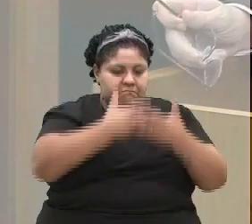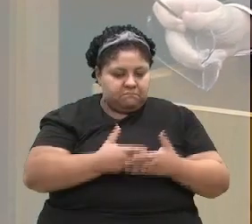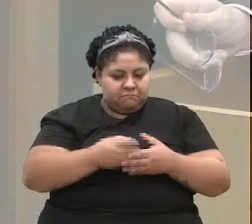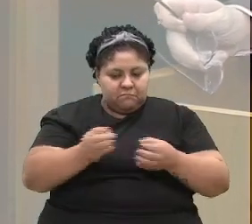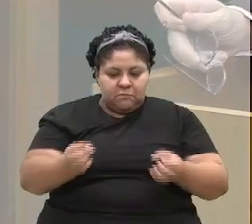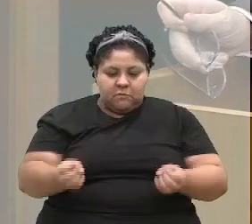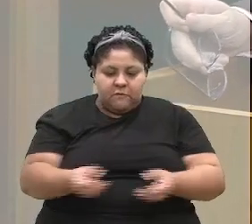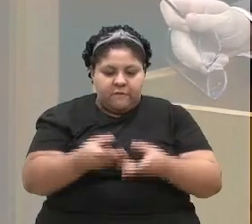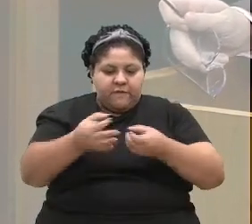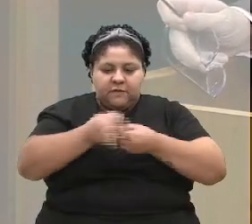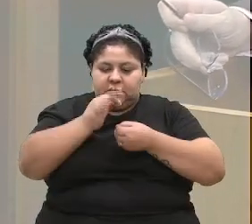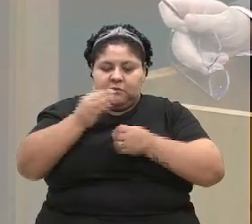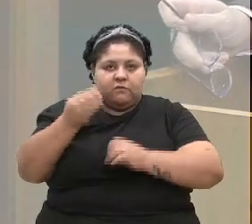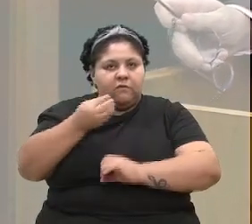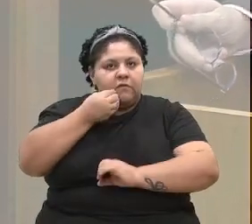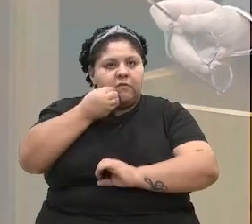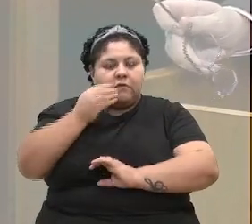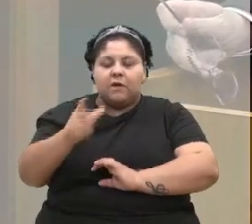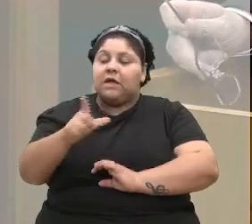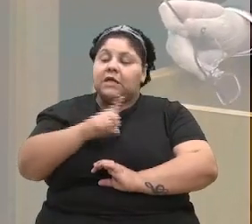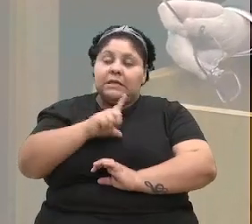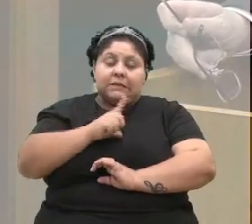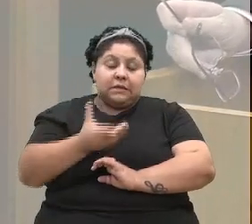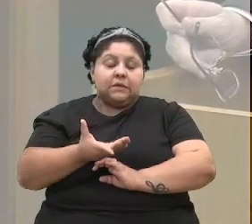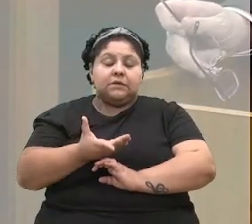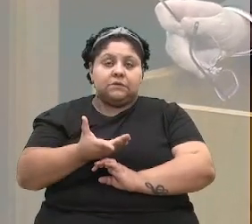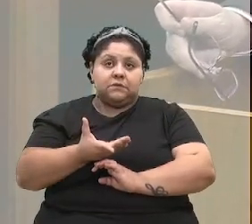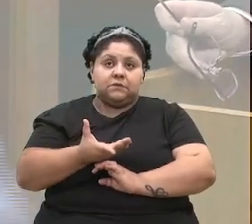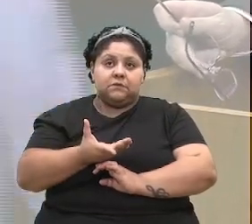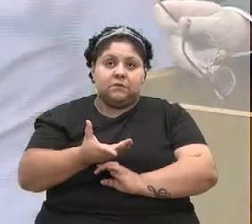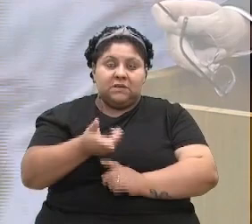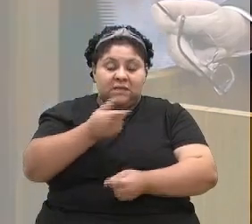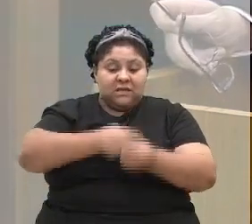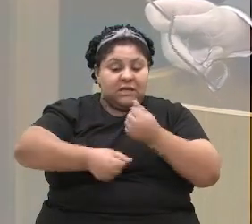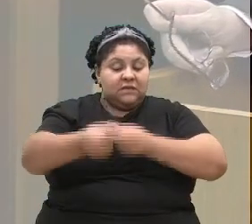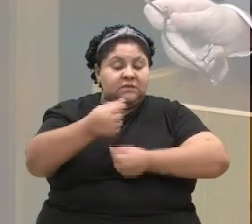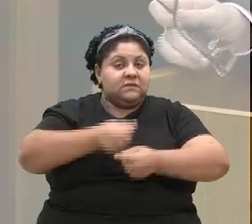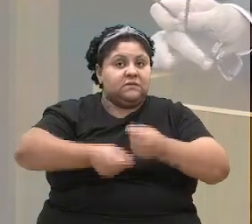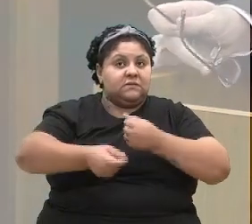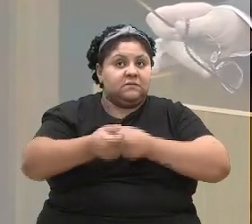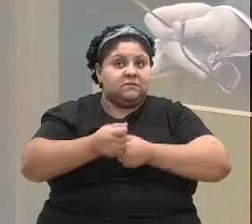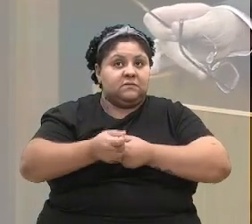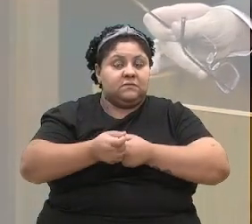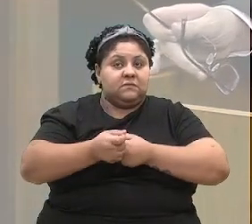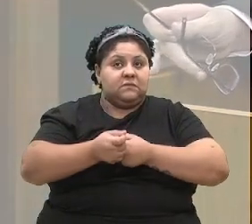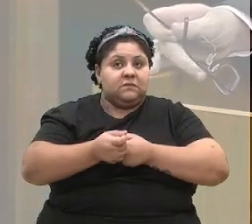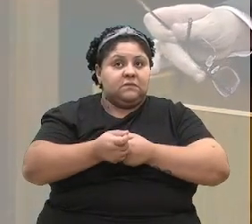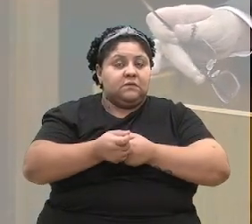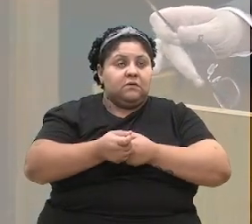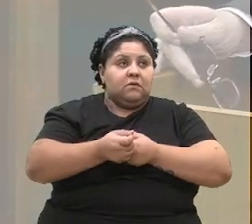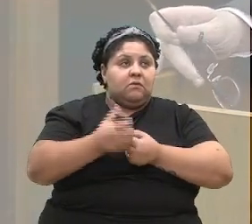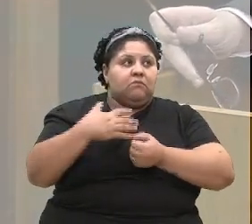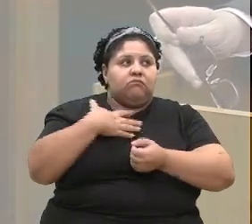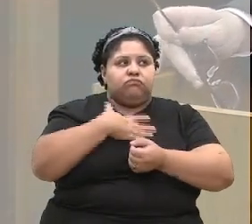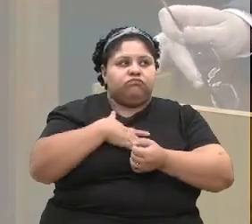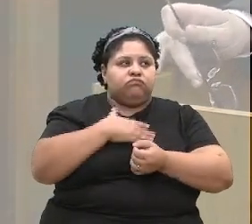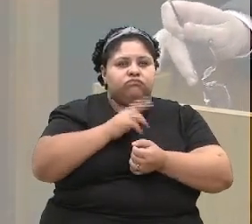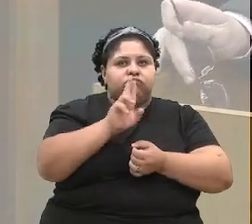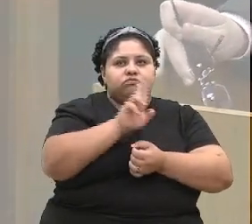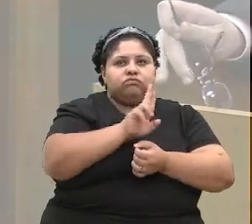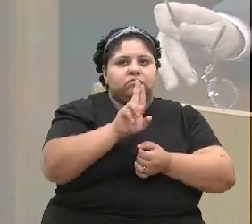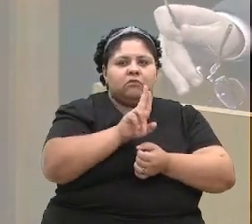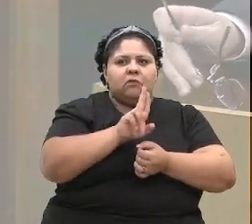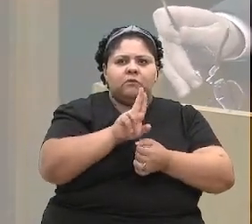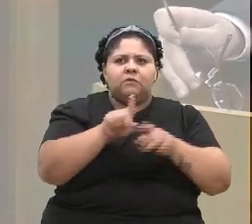evidentemente. Existe na administração, nas consultorias, uma ferramenta que a gente chama análise